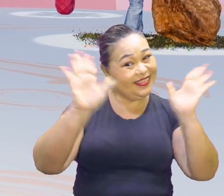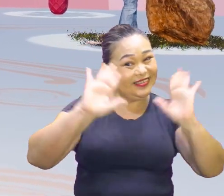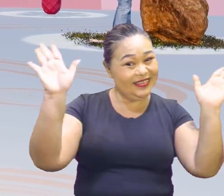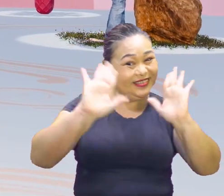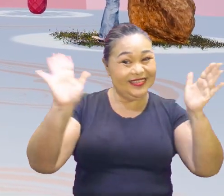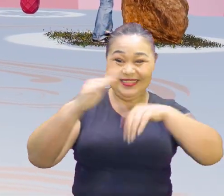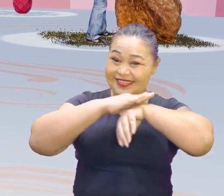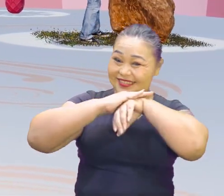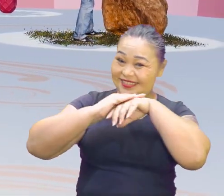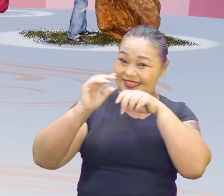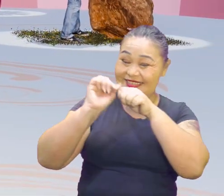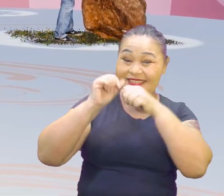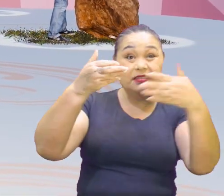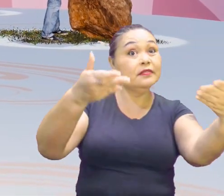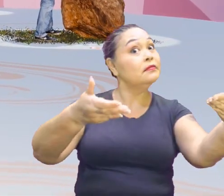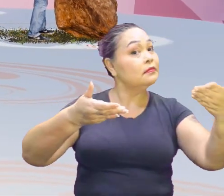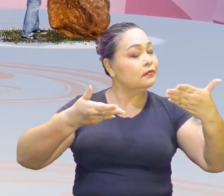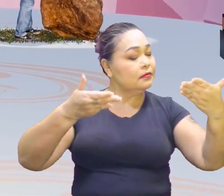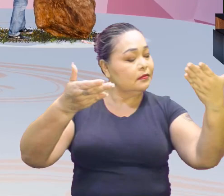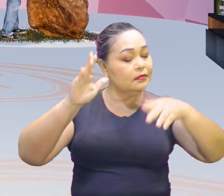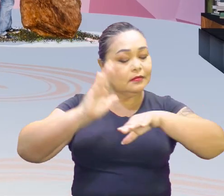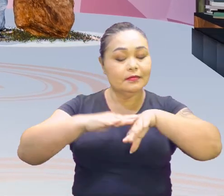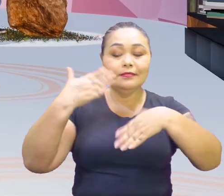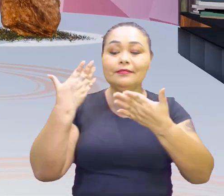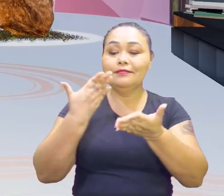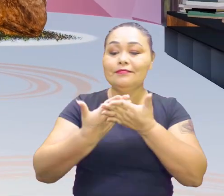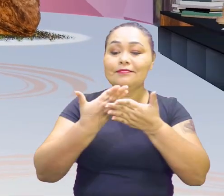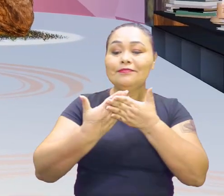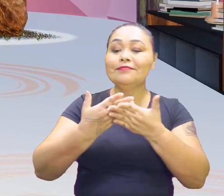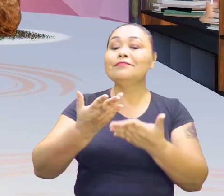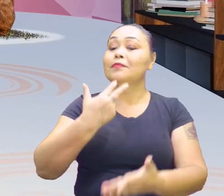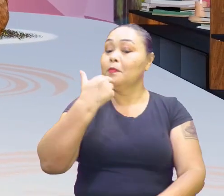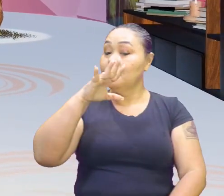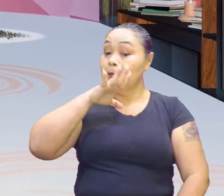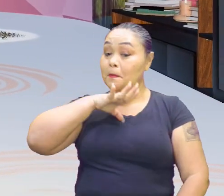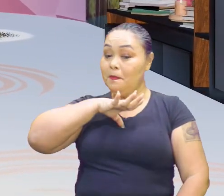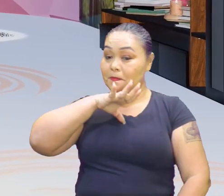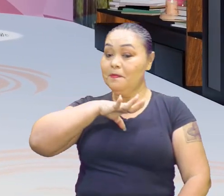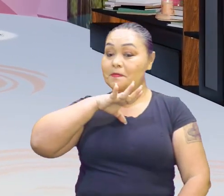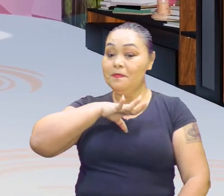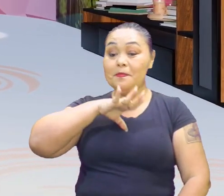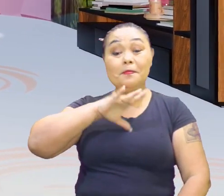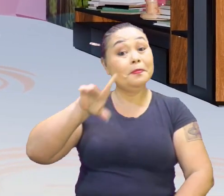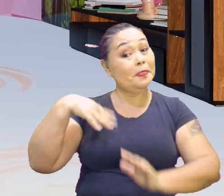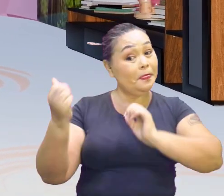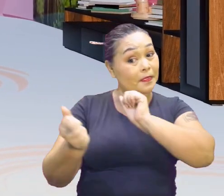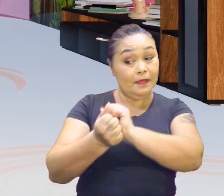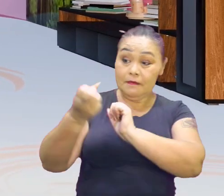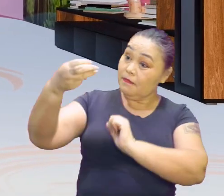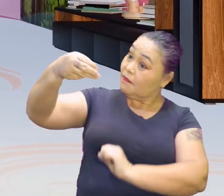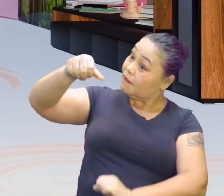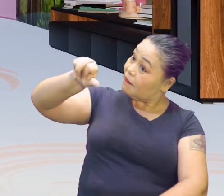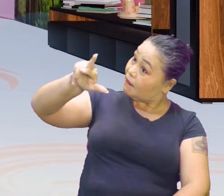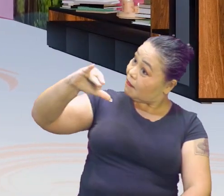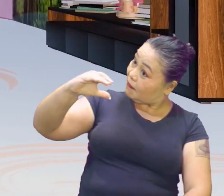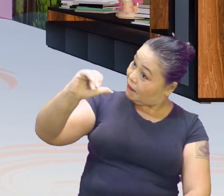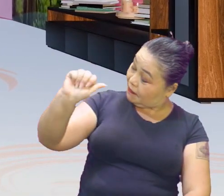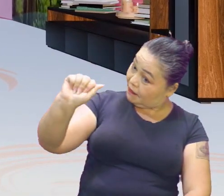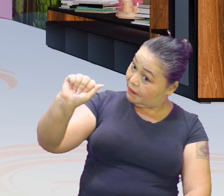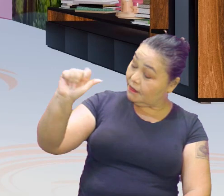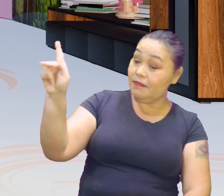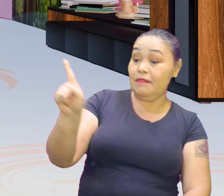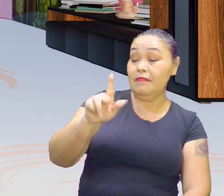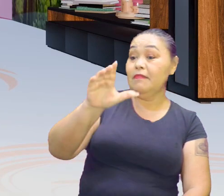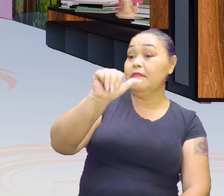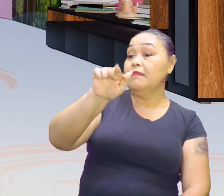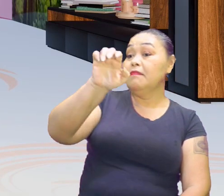Olá, amadinhos! Sejam bem-vindos a mais uma aula de língua portuguesa. Conosco, professora Márcia.